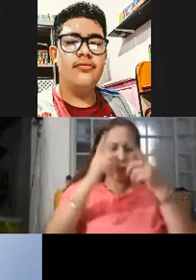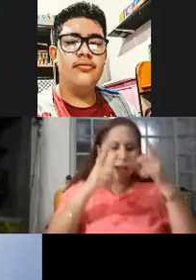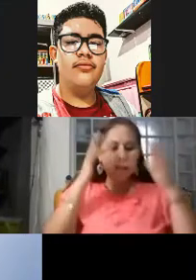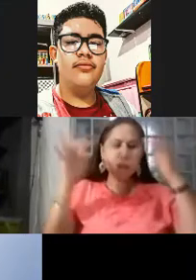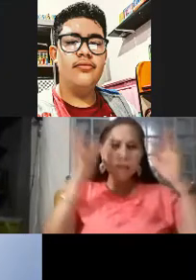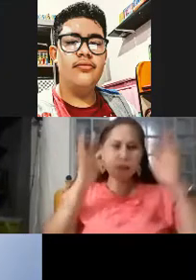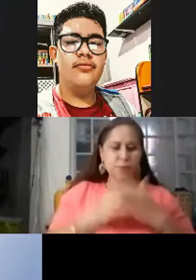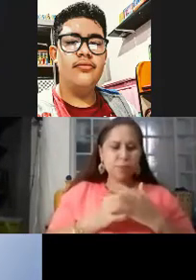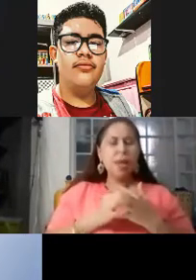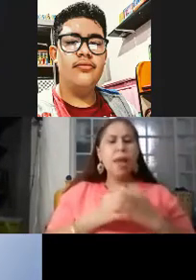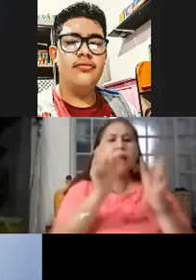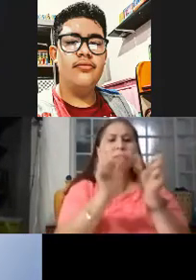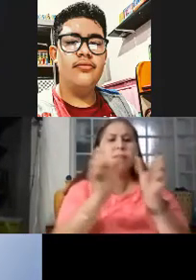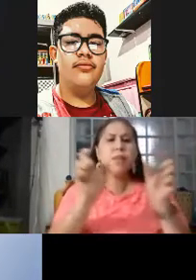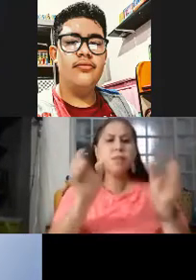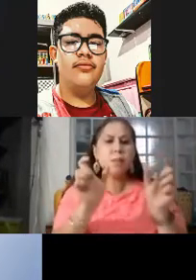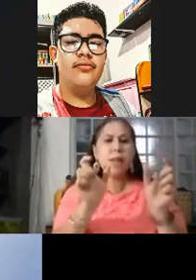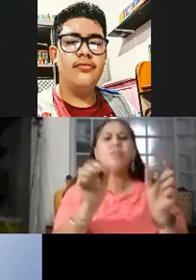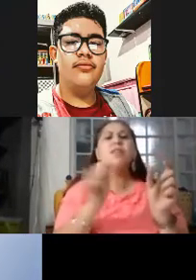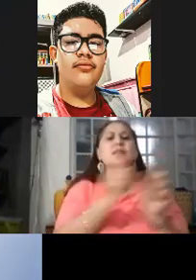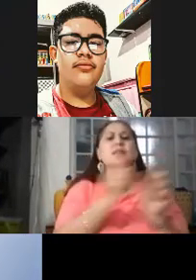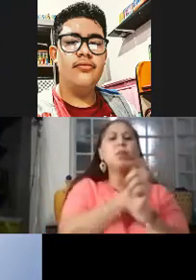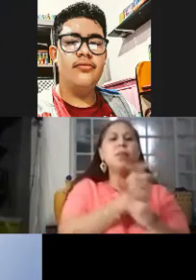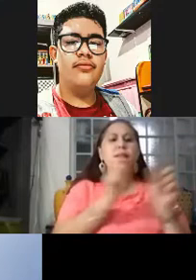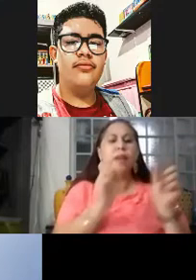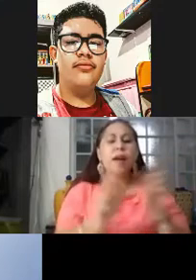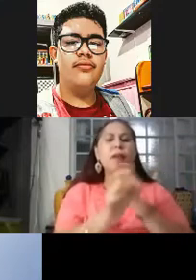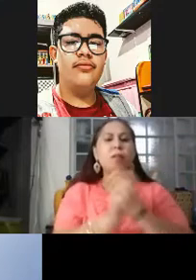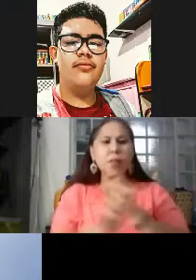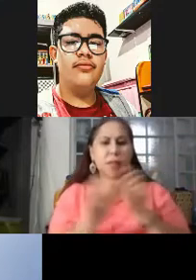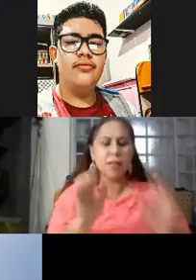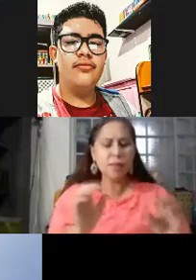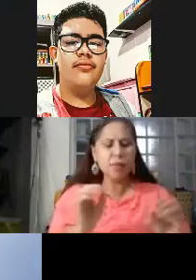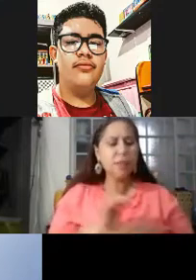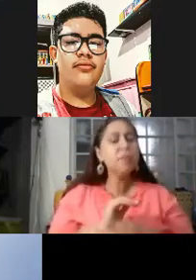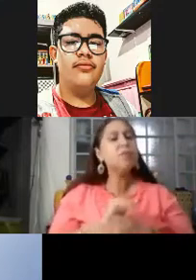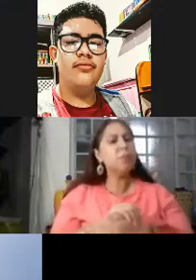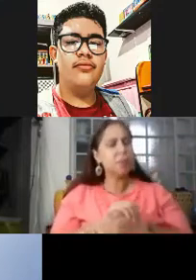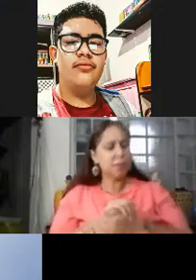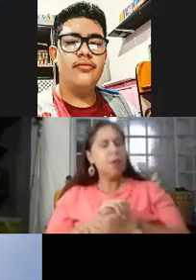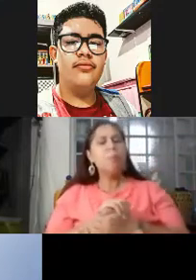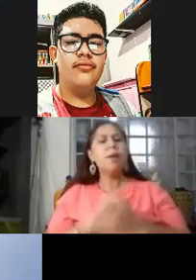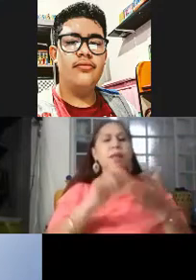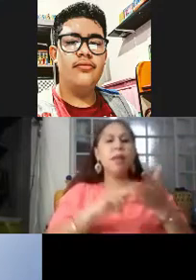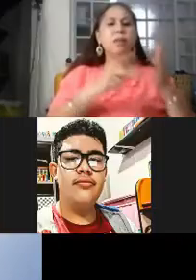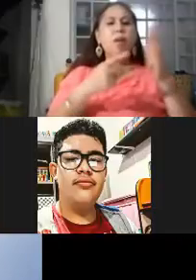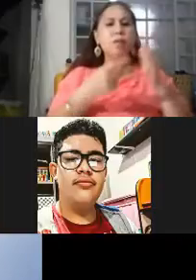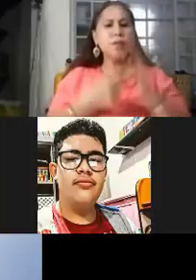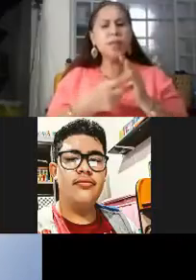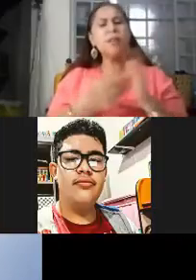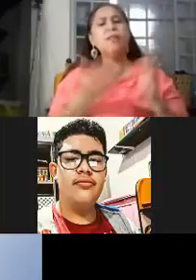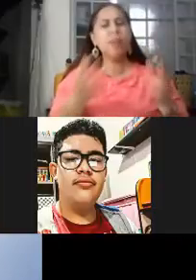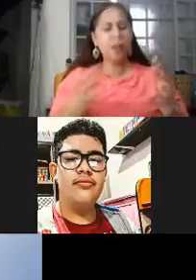ideias, pensamentos. Essas mesmas palavras elas podem ser recombinadas de várias formas para dar